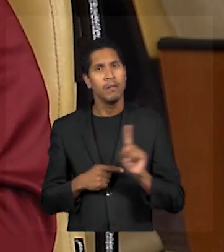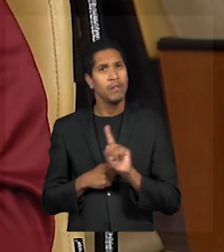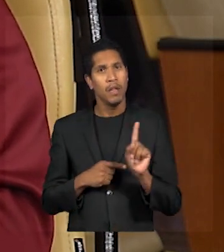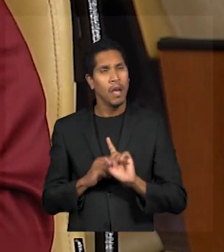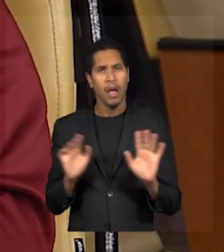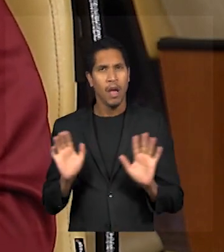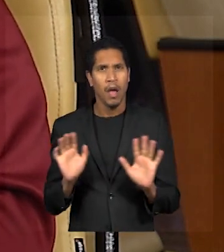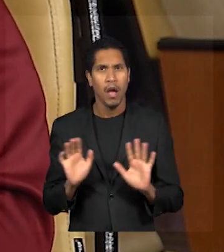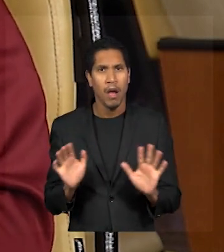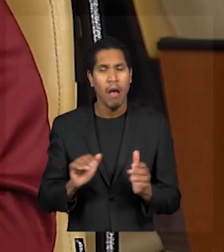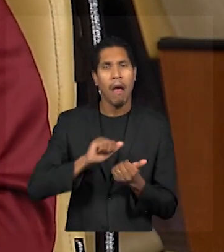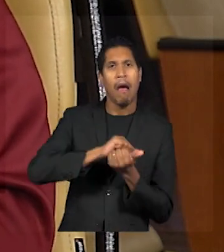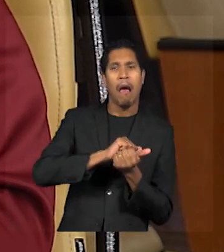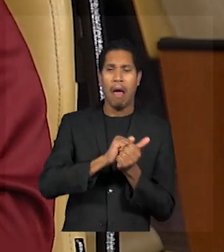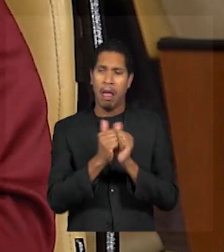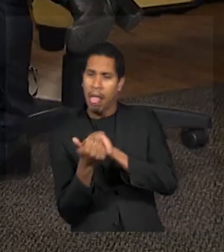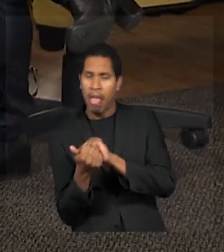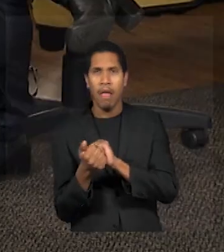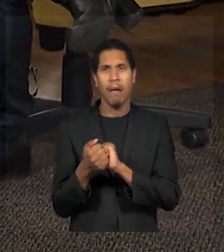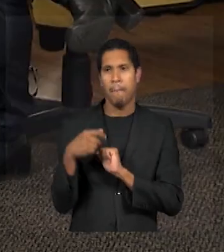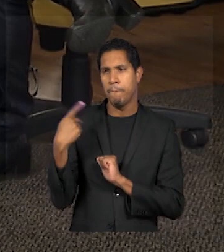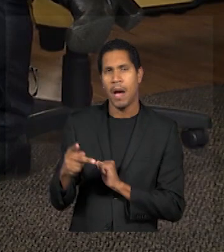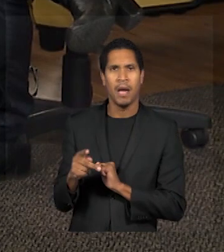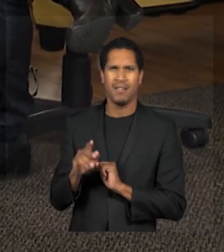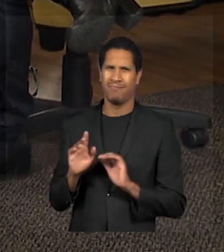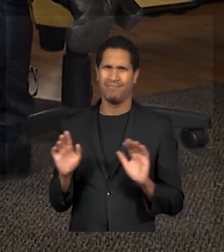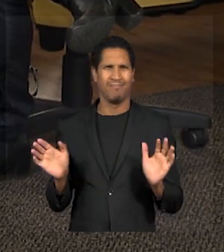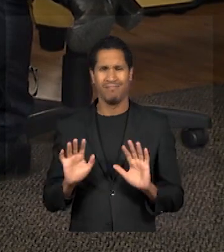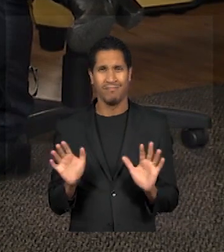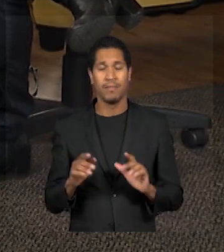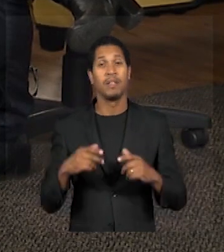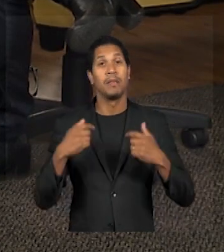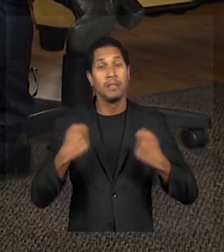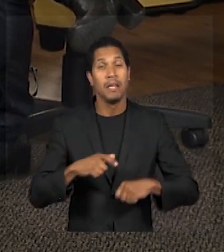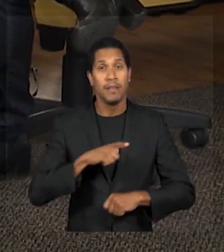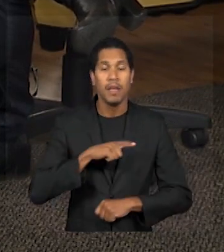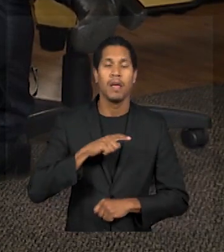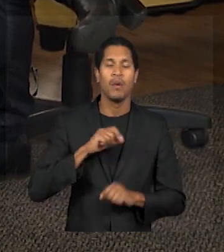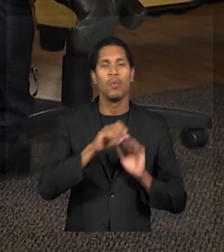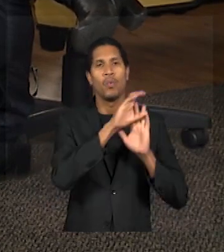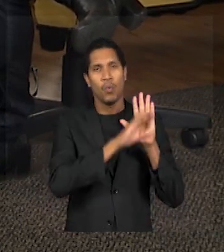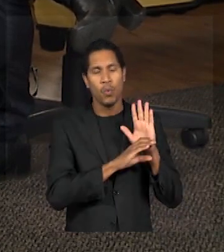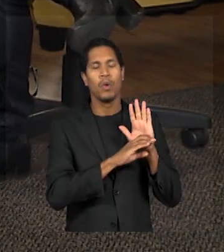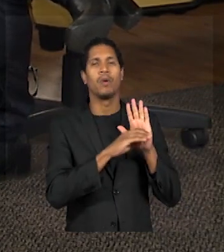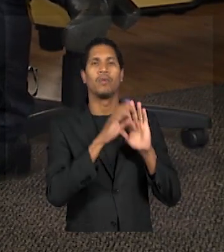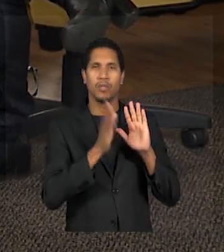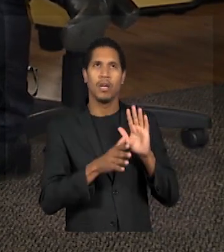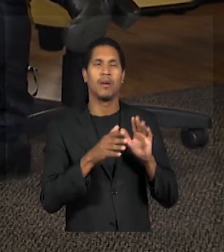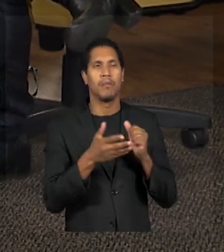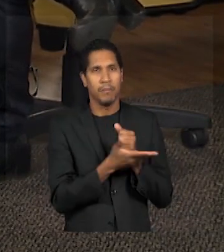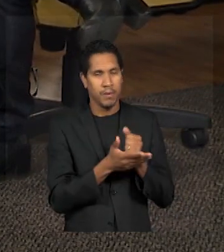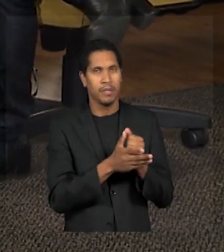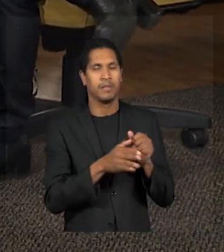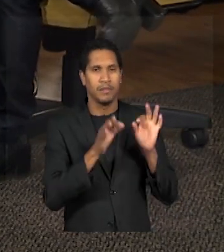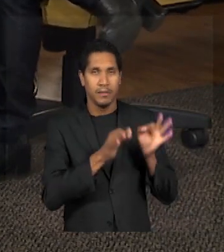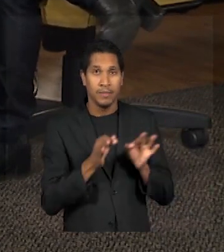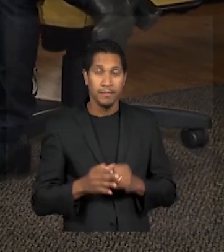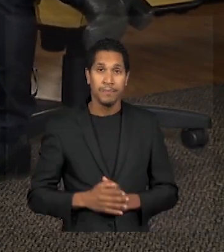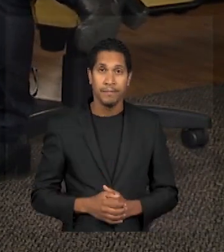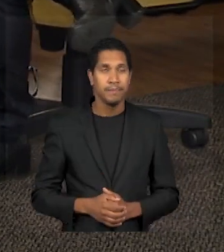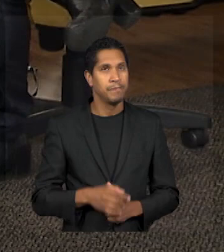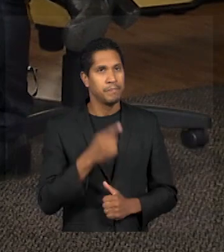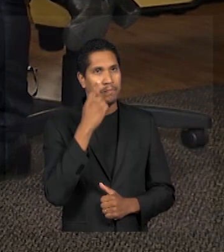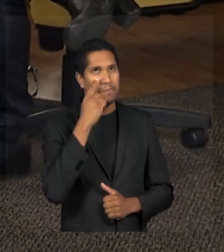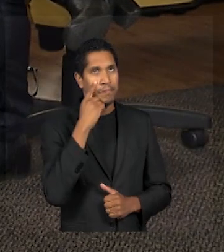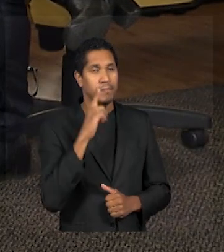parar um pouquinho com essa coisa de adequar o currículo. Eles têm um currículo baseado muito seriamente. Só uma coisinha, você falou